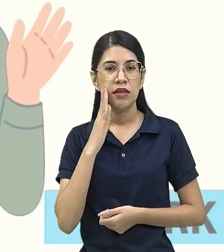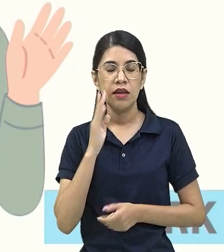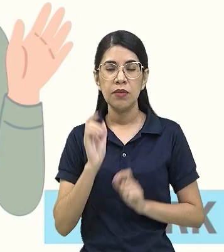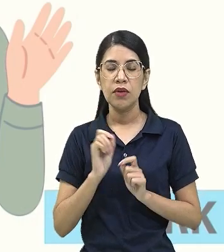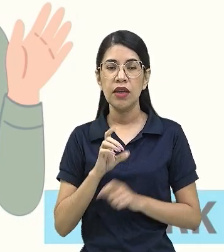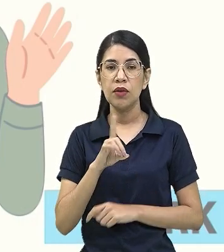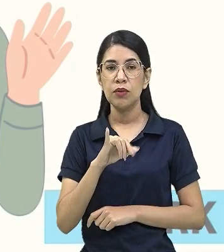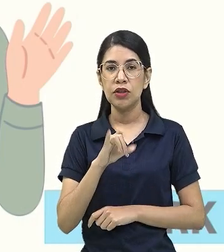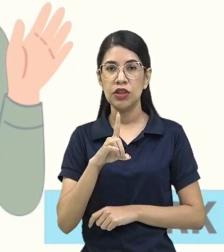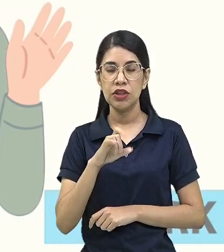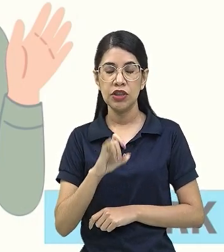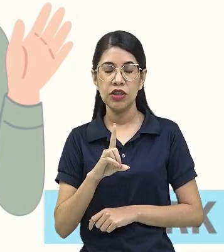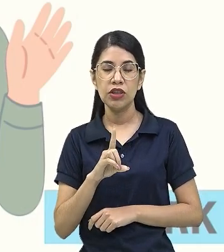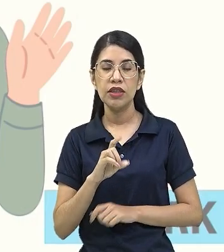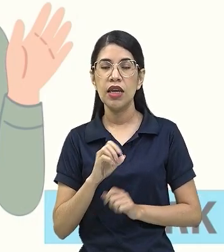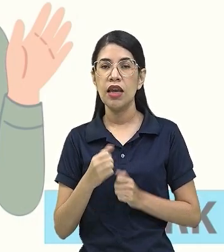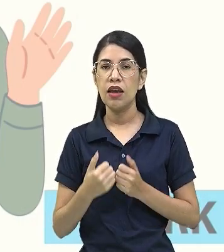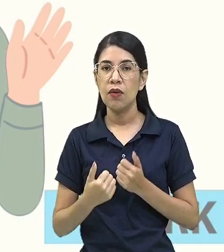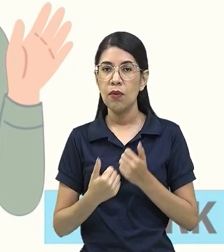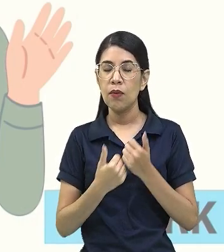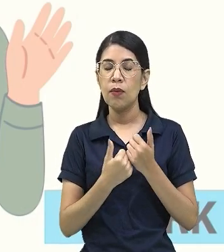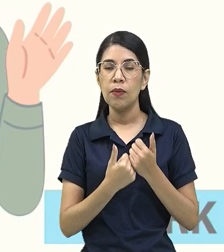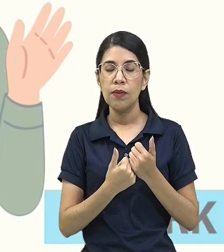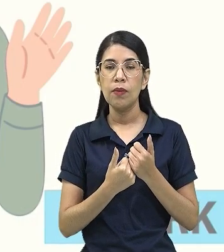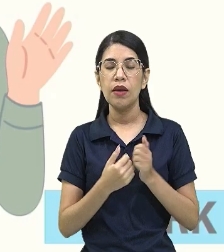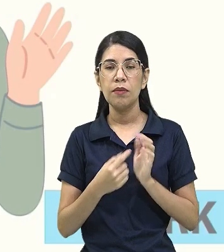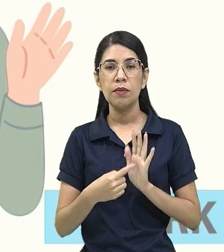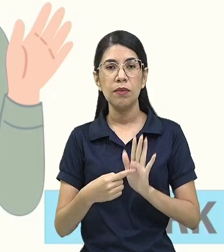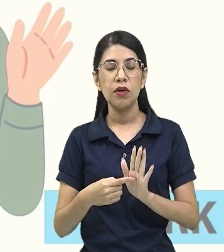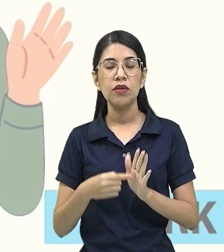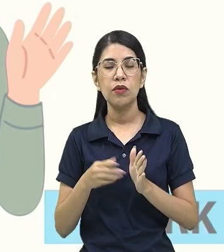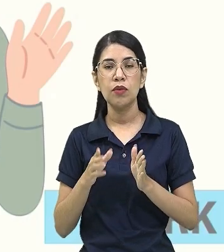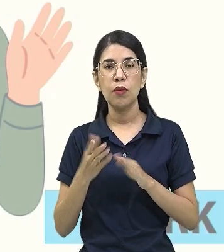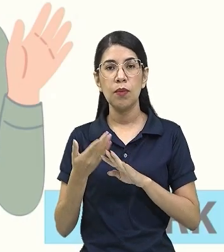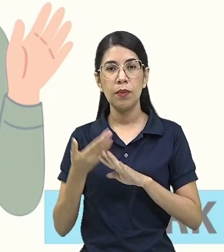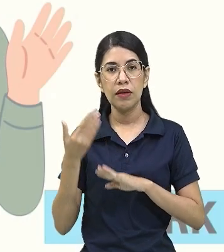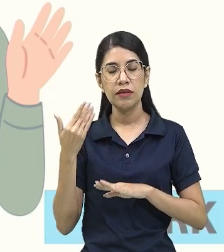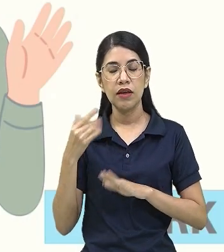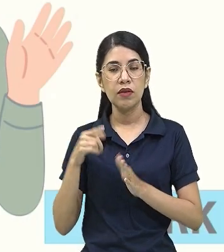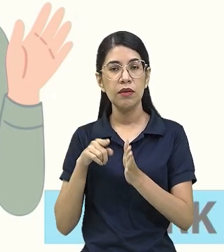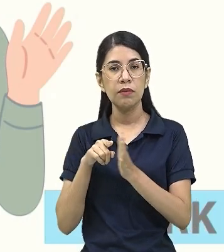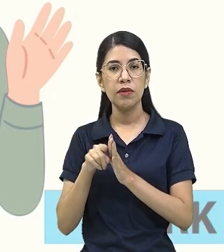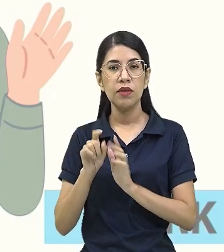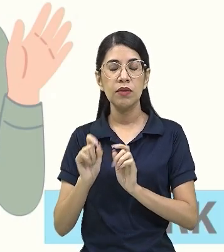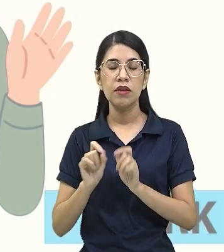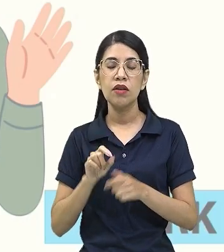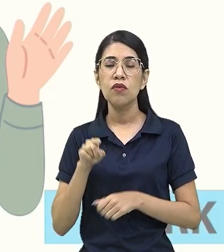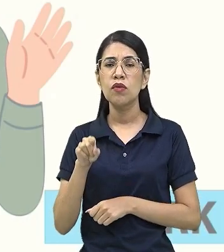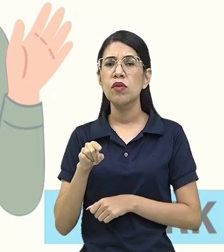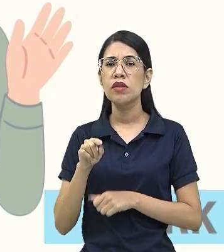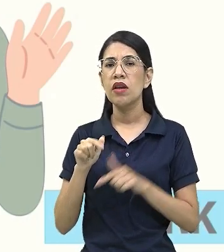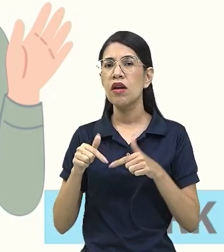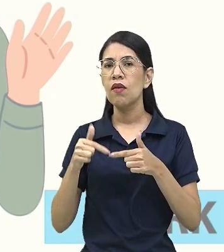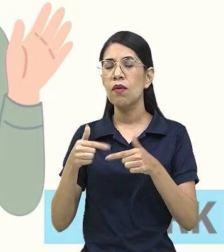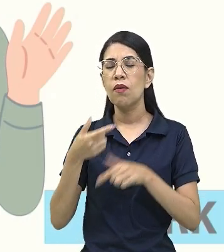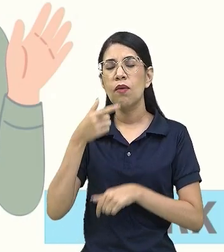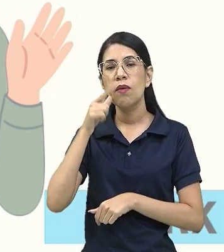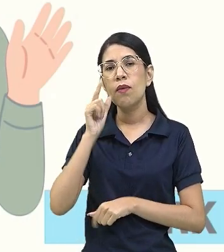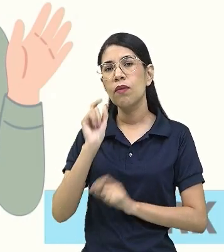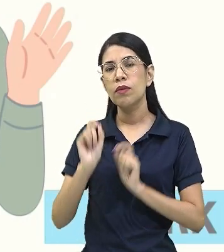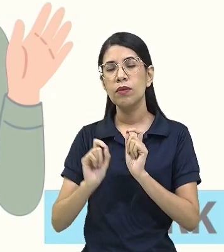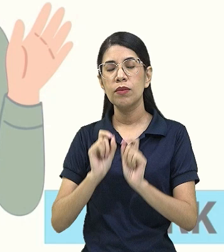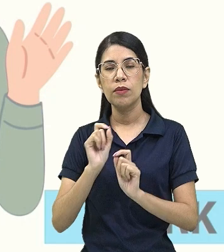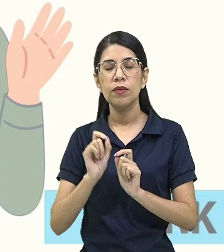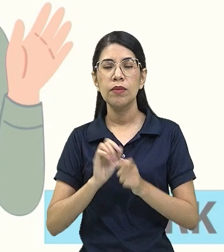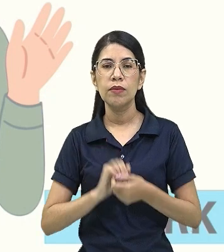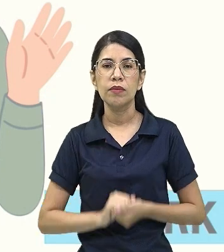did, ele é o auxiliar que indica o passado e ela está perguntando, o que que você fez ontem?